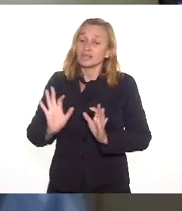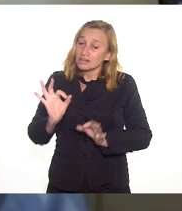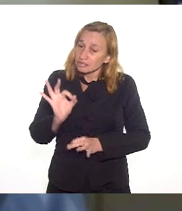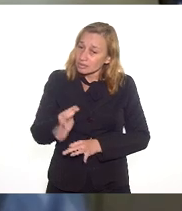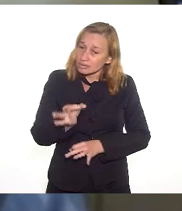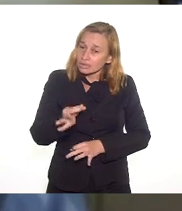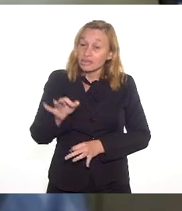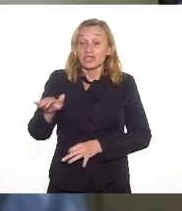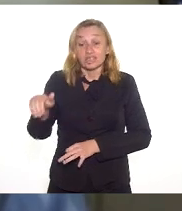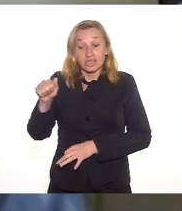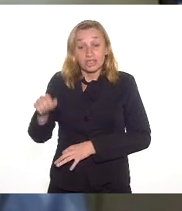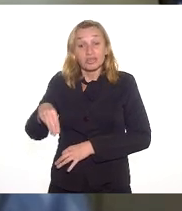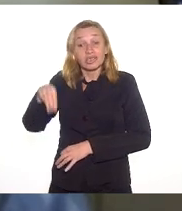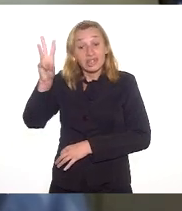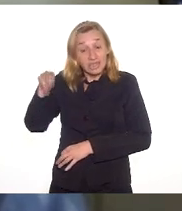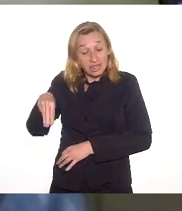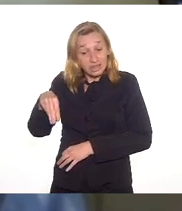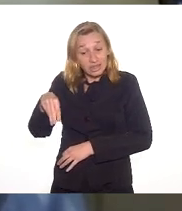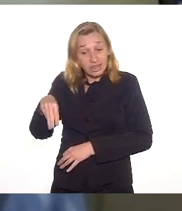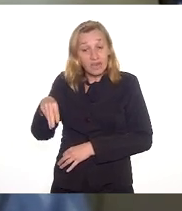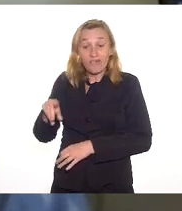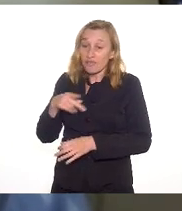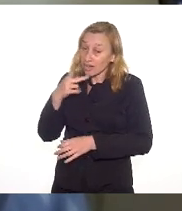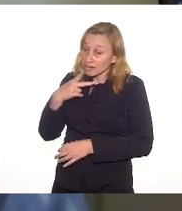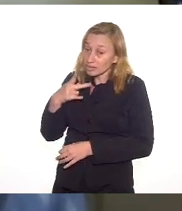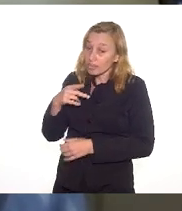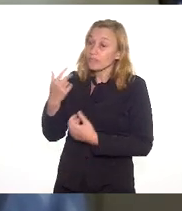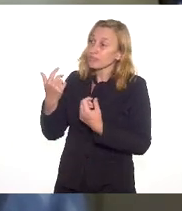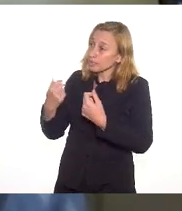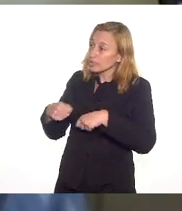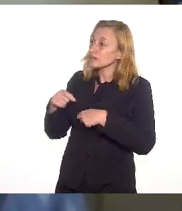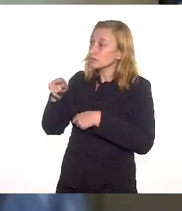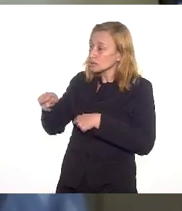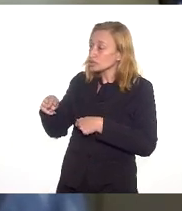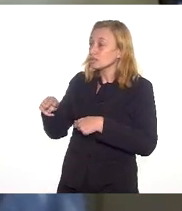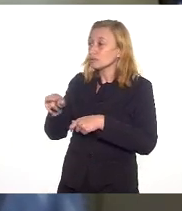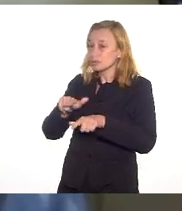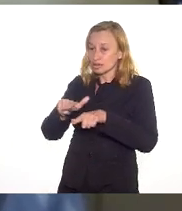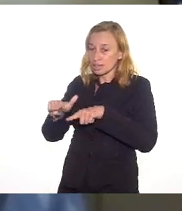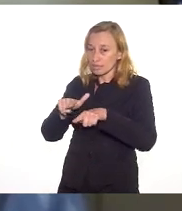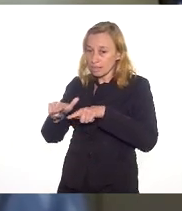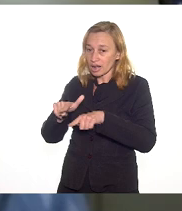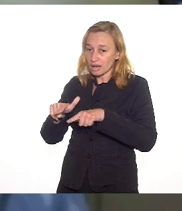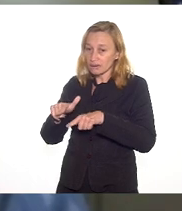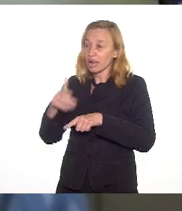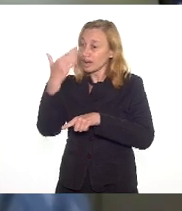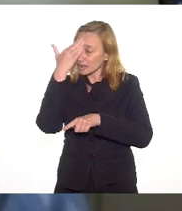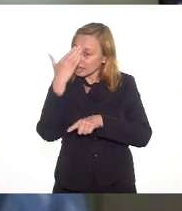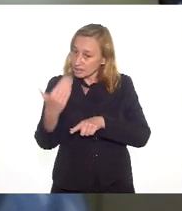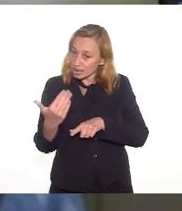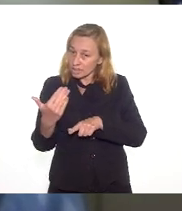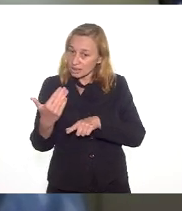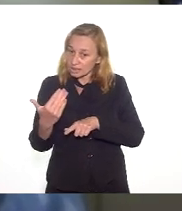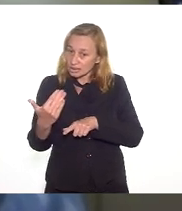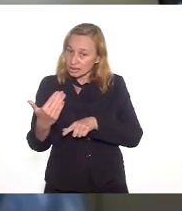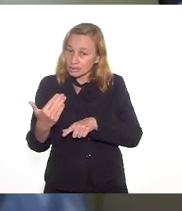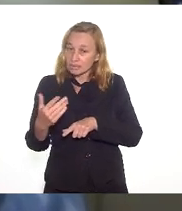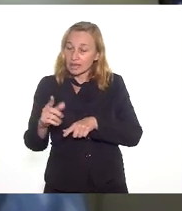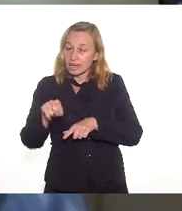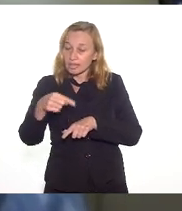concomitantemente chama quem está no cargo e diz assim, ó, preciso do seu cargo, agradeço, para que também ninguém